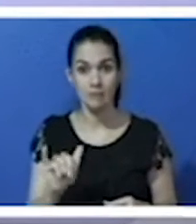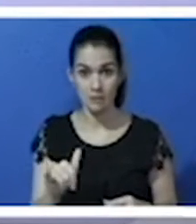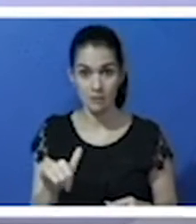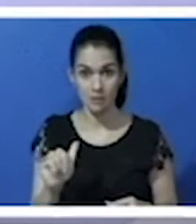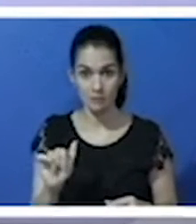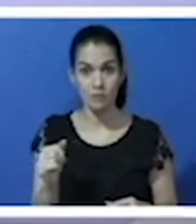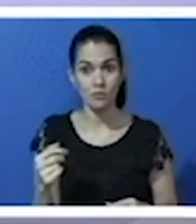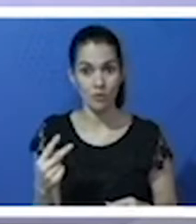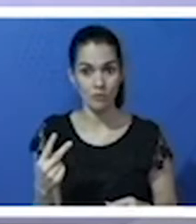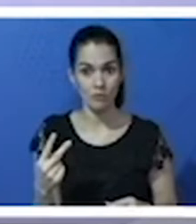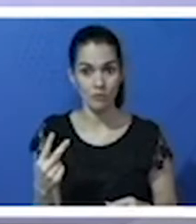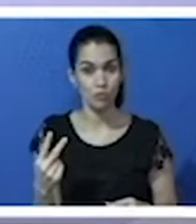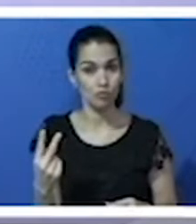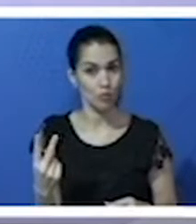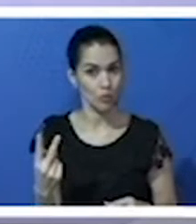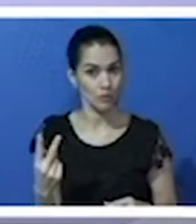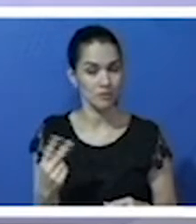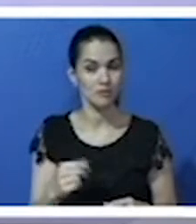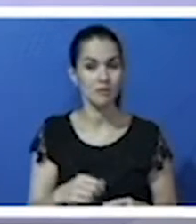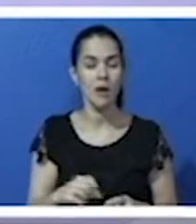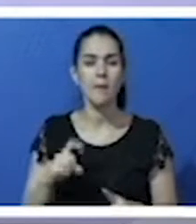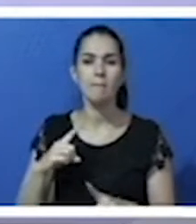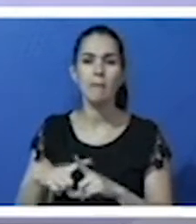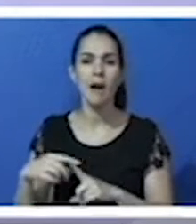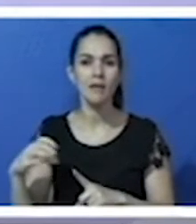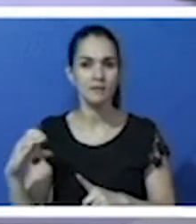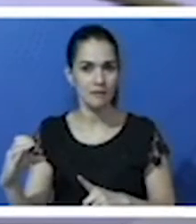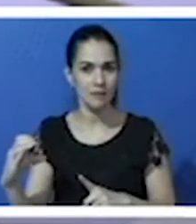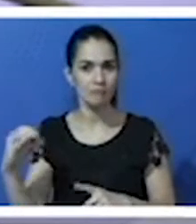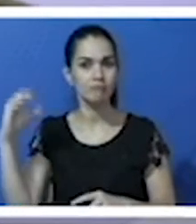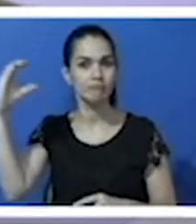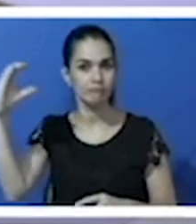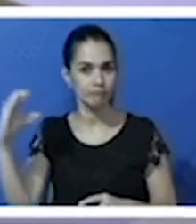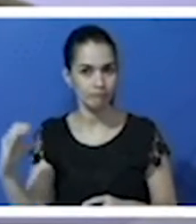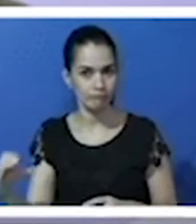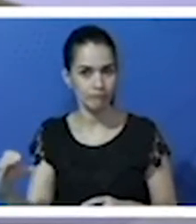É esse doisinho aqui não tem. Mais c. Copiei o c.